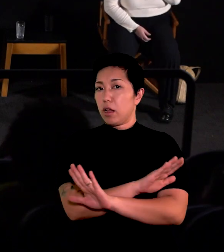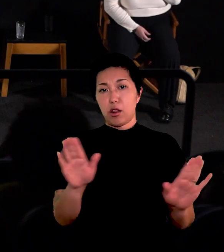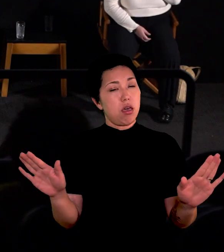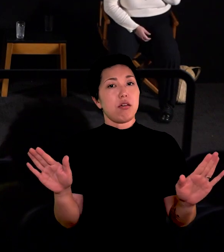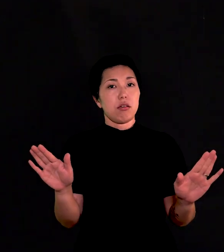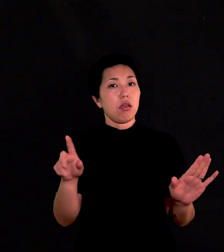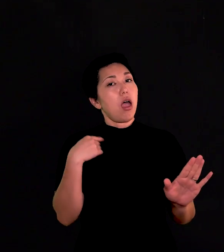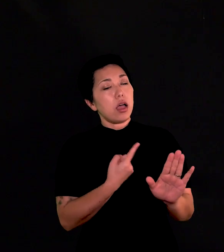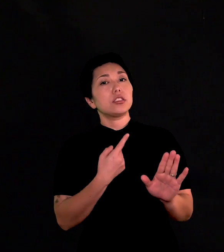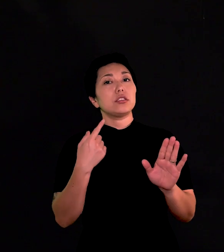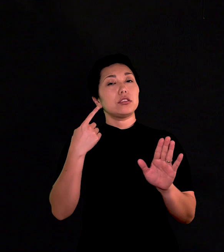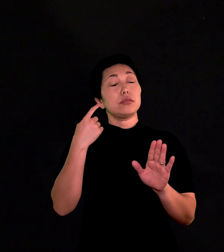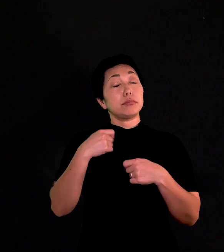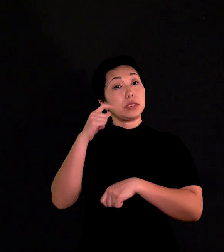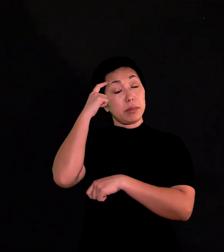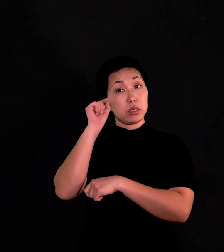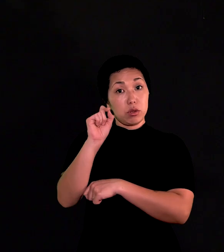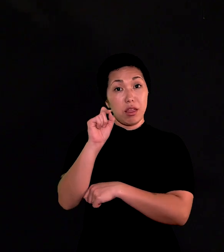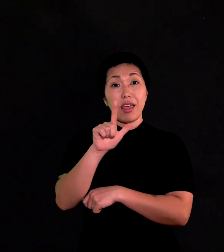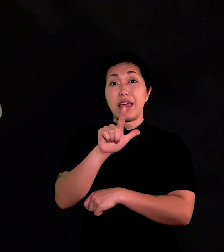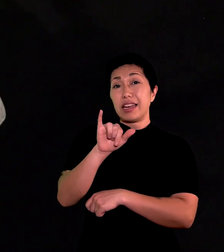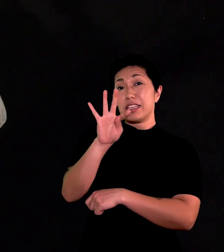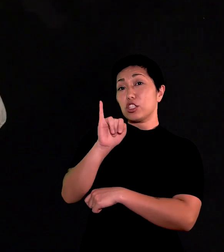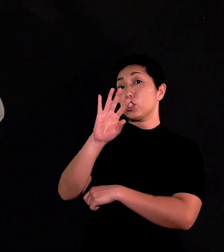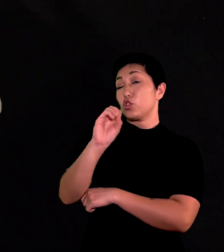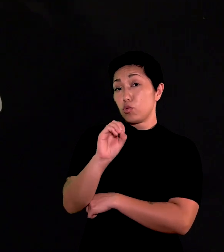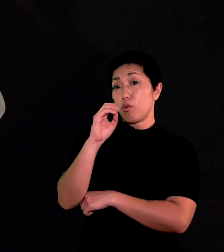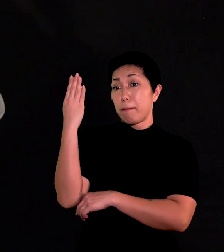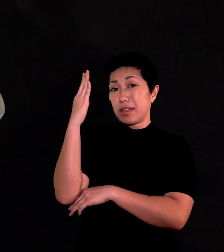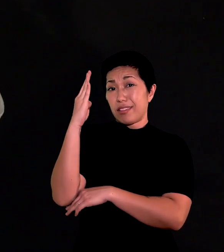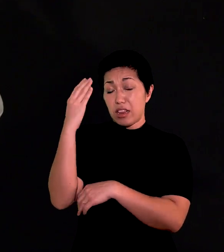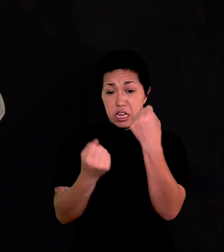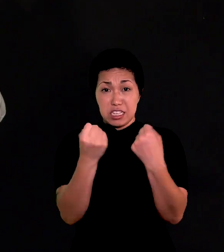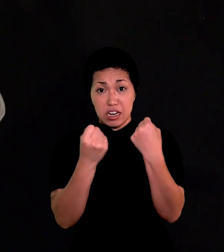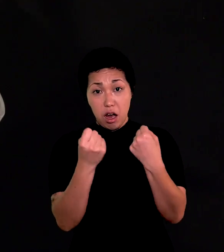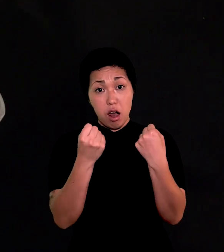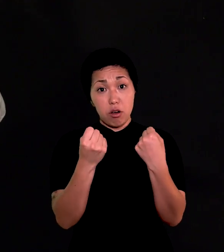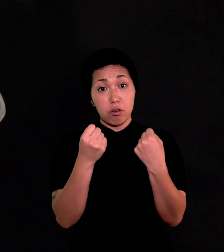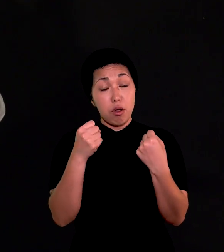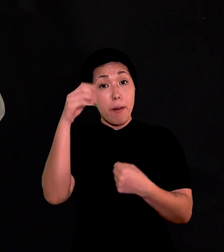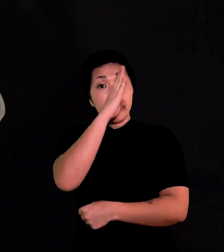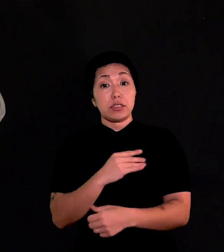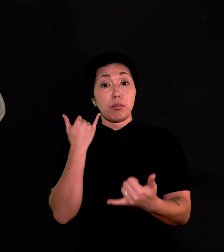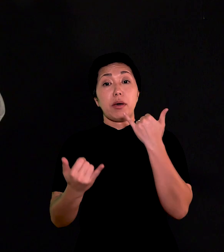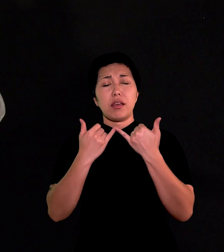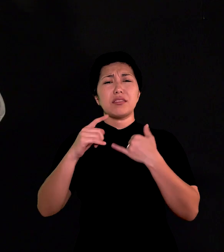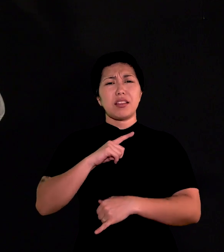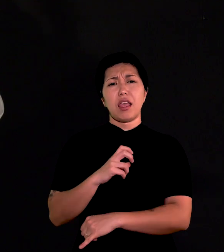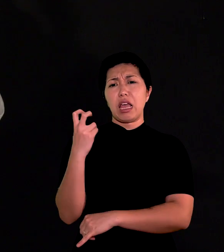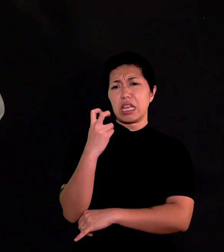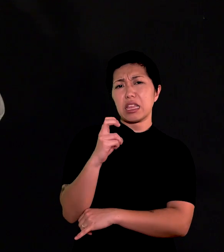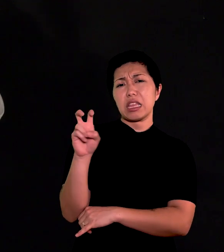Não, então vamos parar. Então, assim, eu acho que lítio, bateria de carros, lítio.